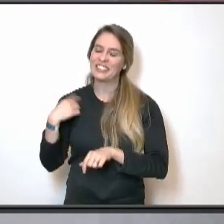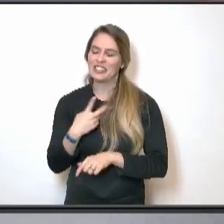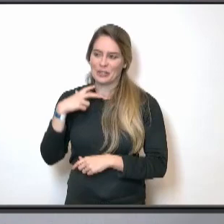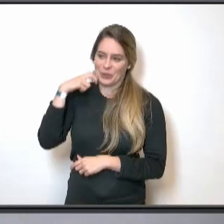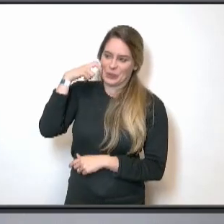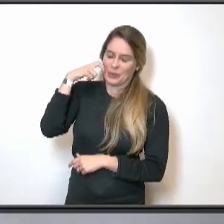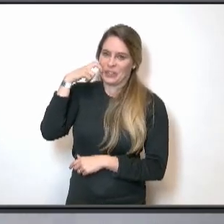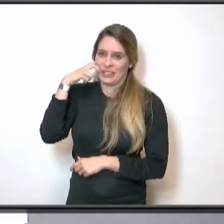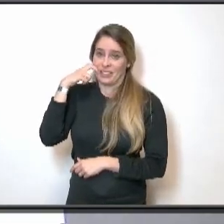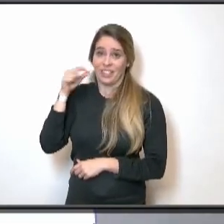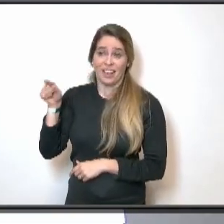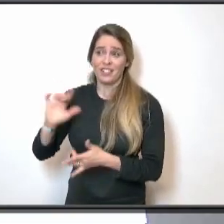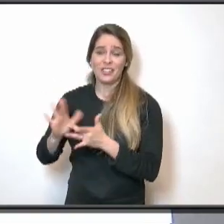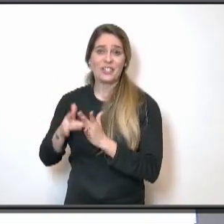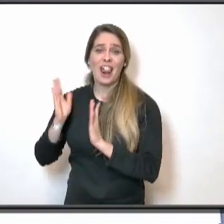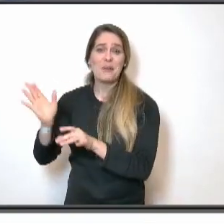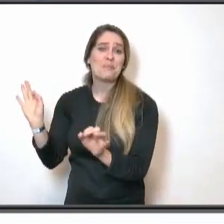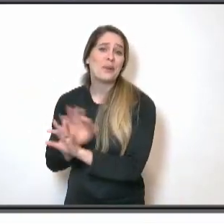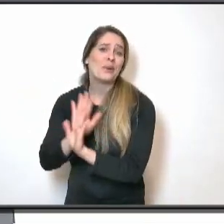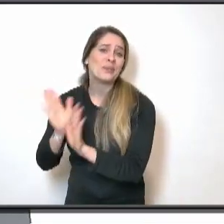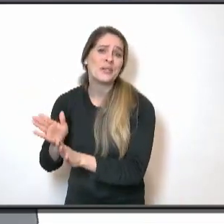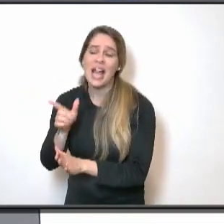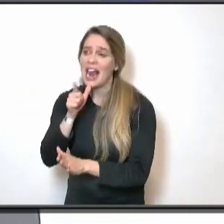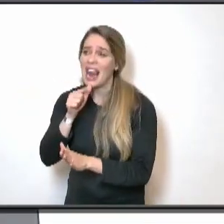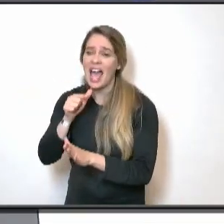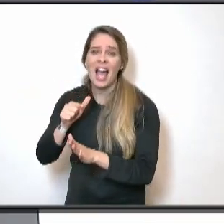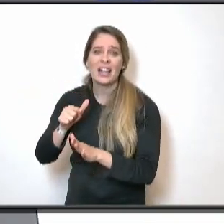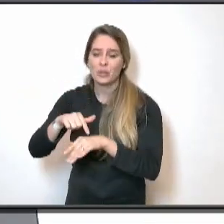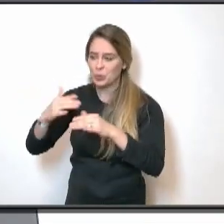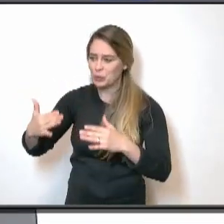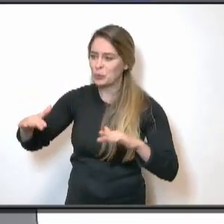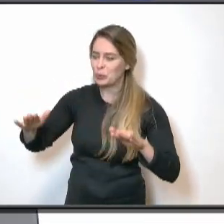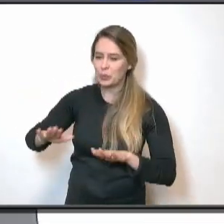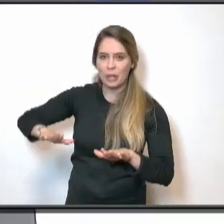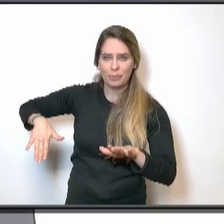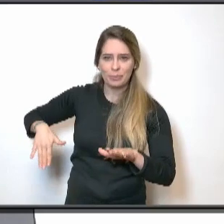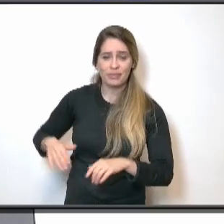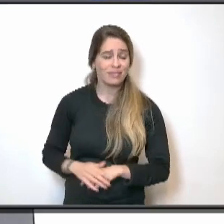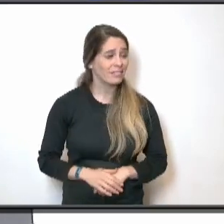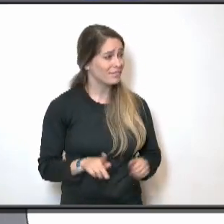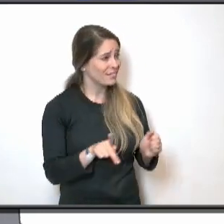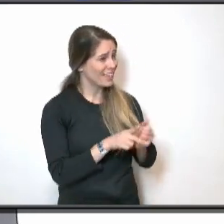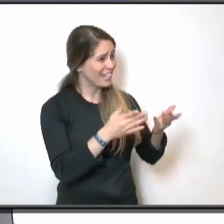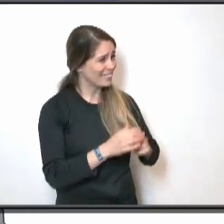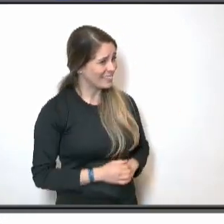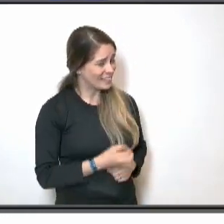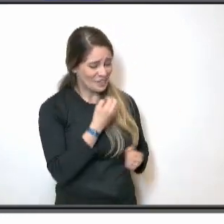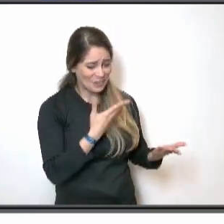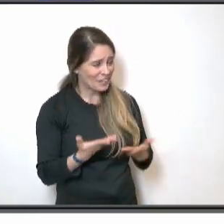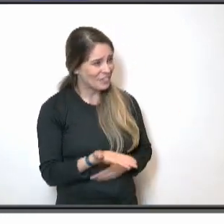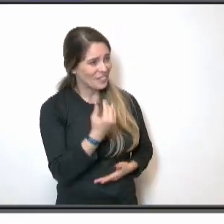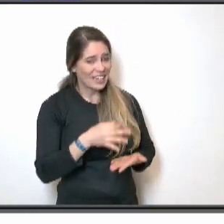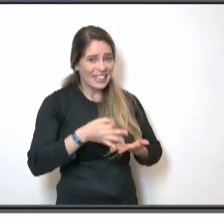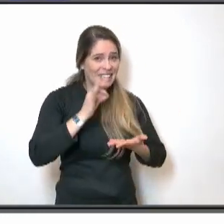Jesus está na beira do lago. Ô Pedro, vem tomar café? Você quer o